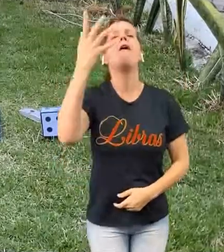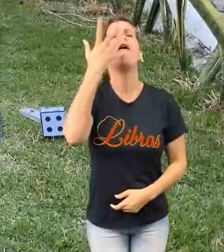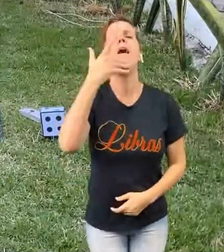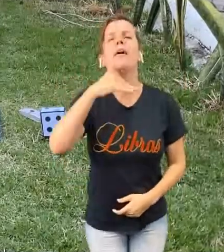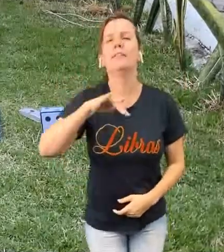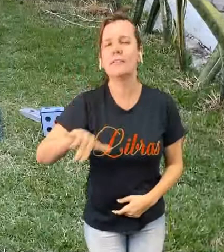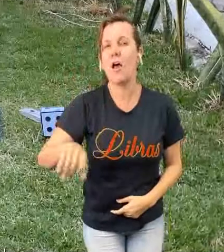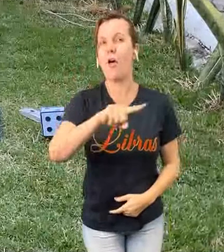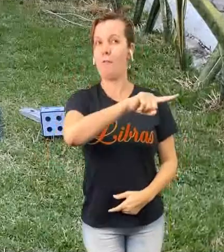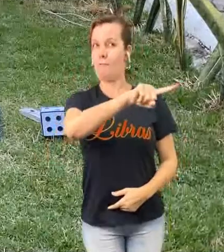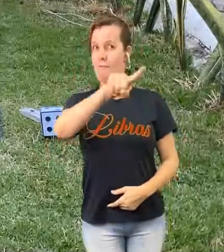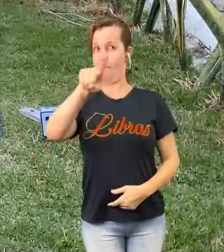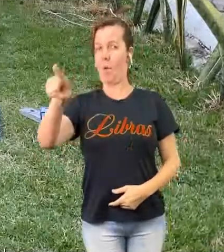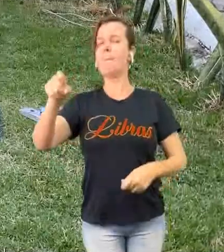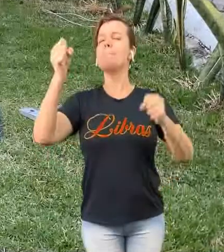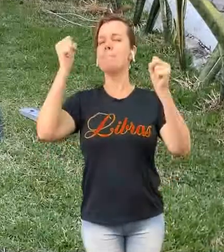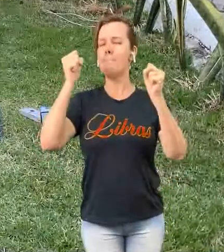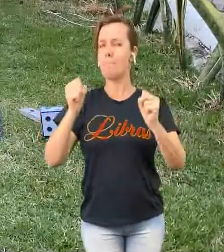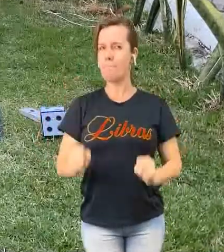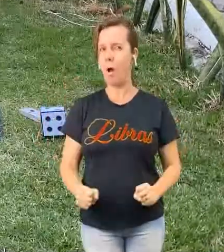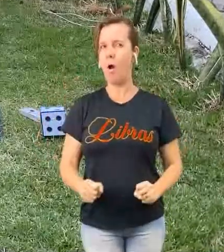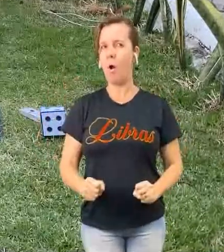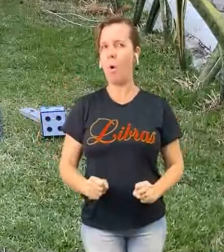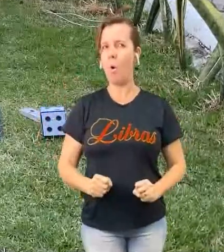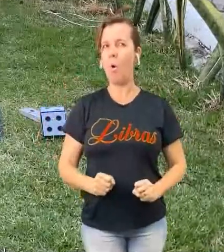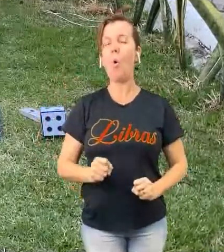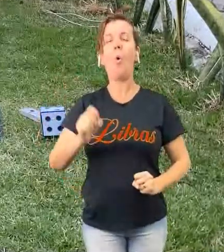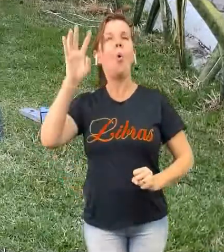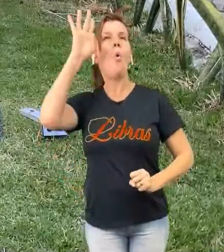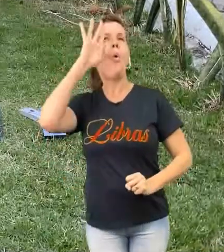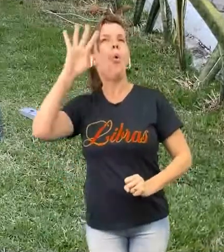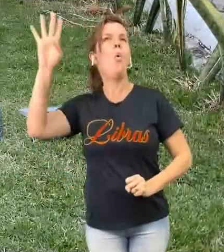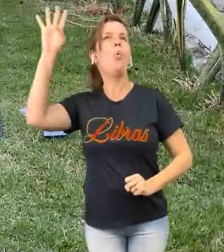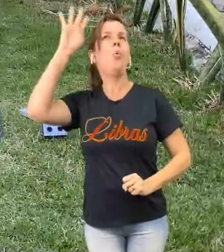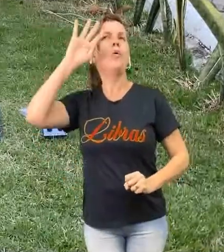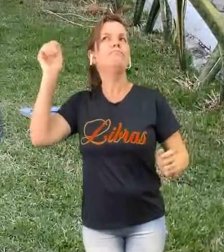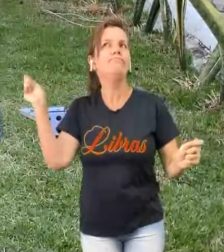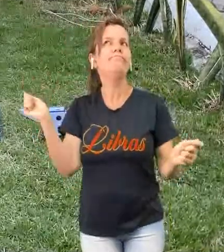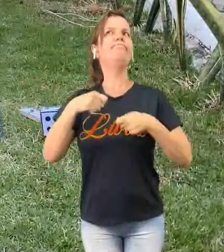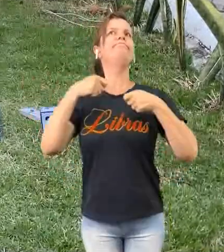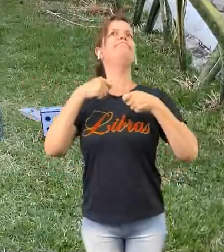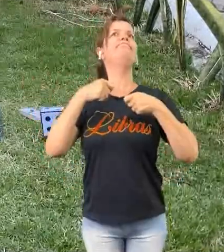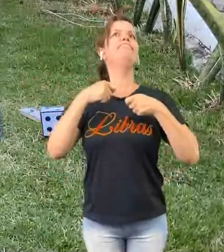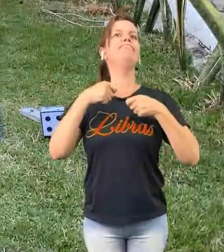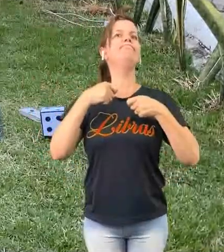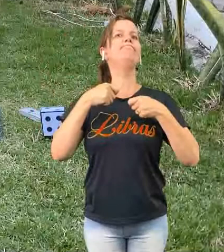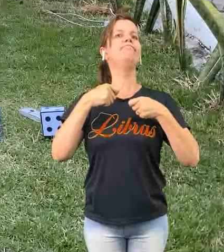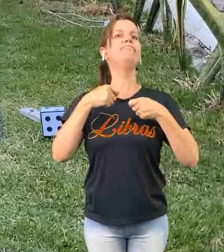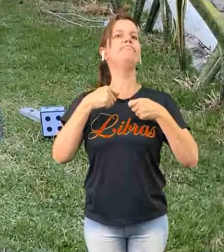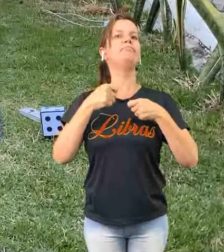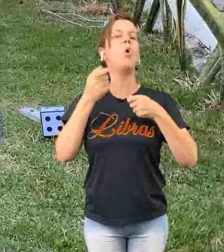Crianças, vocês podem realizar os seus sonhos